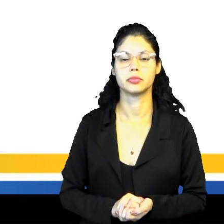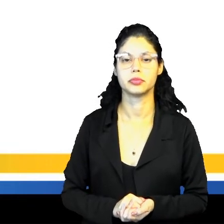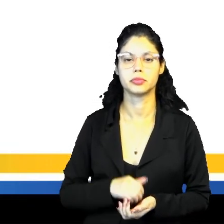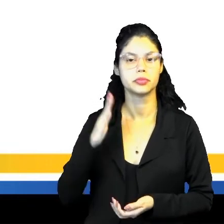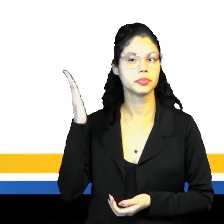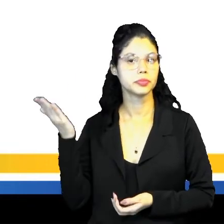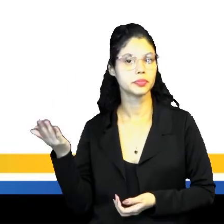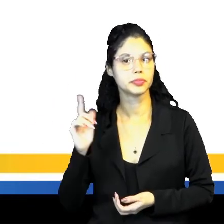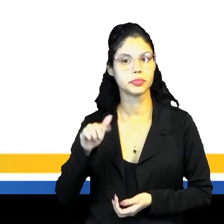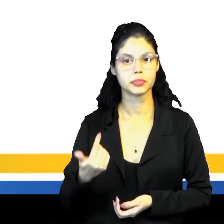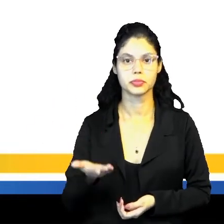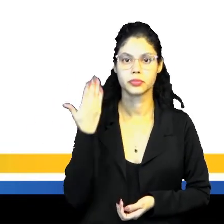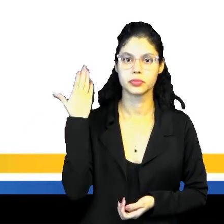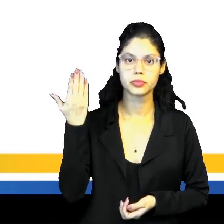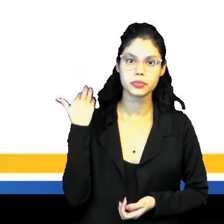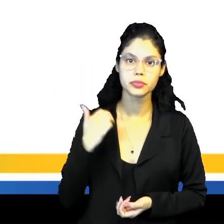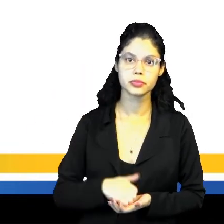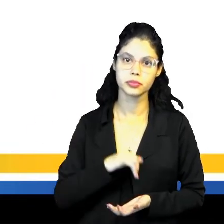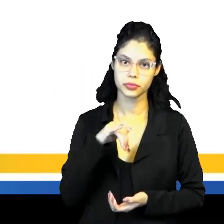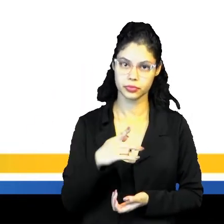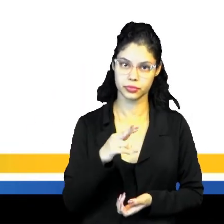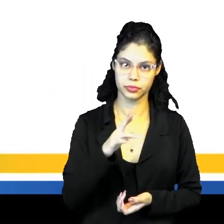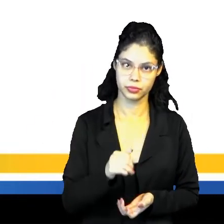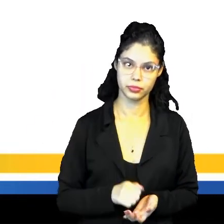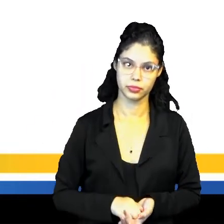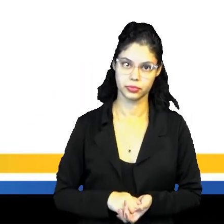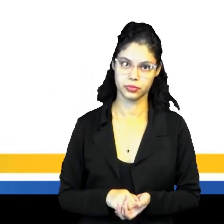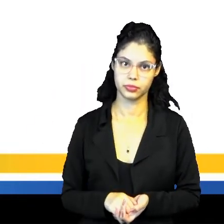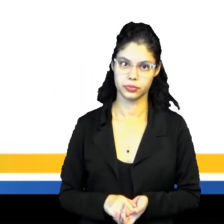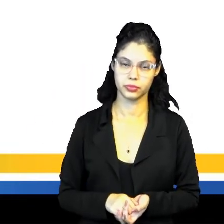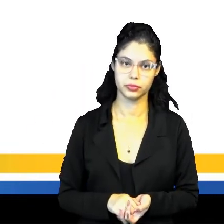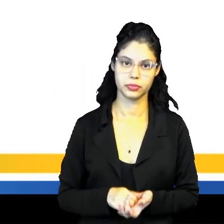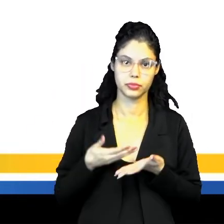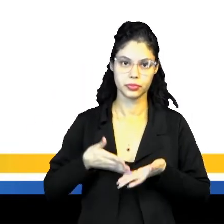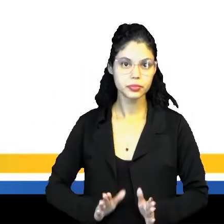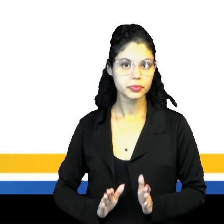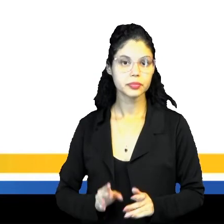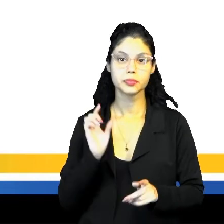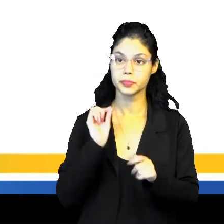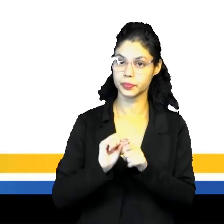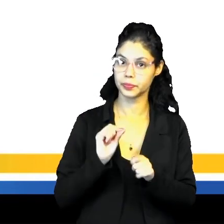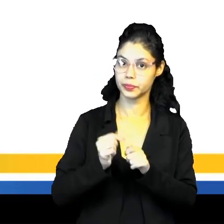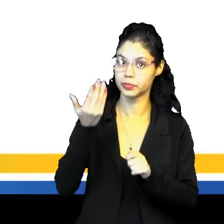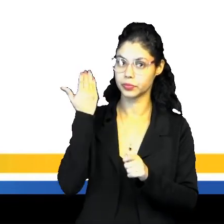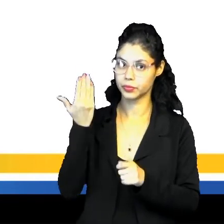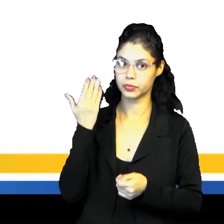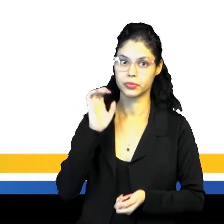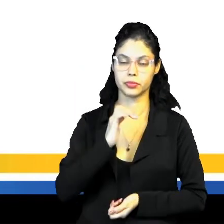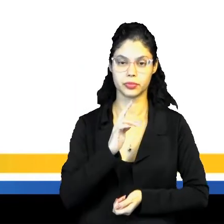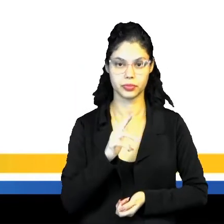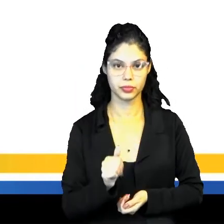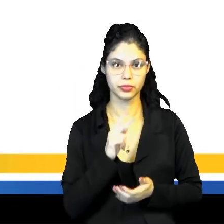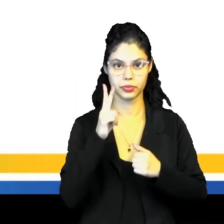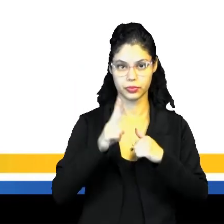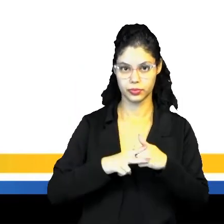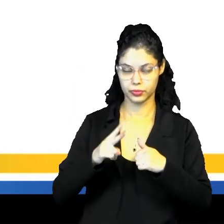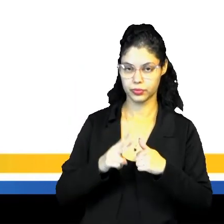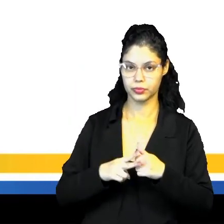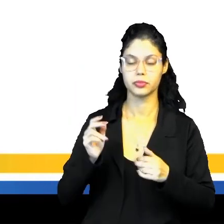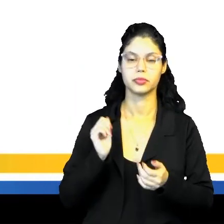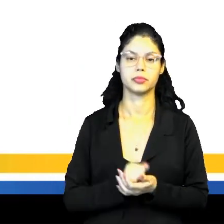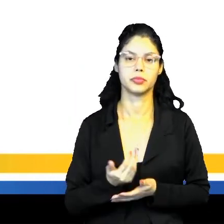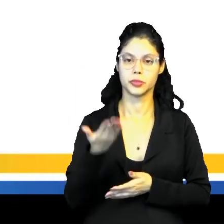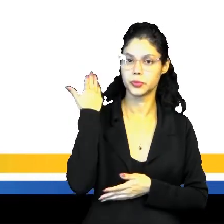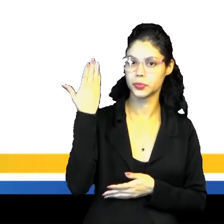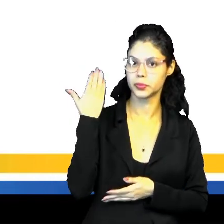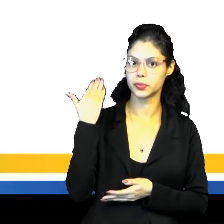Que já é outro, né, tipo de passado, que é o passado imperfeito. O era, o hacia, né? Fazia, estava, né? São verbos conjugados